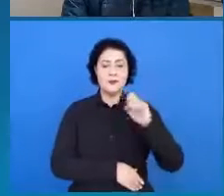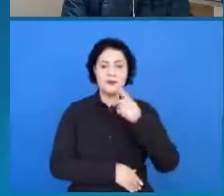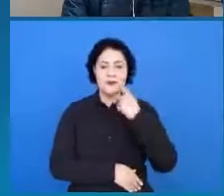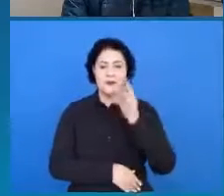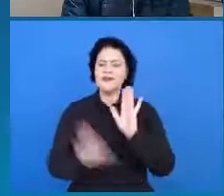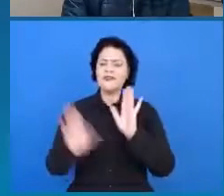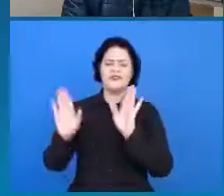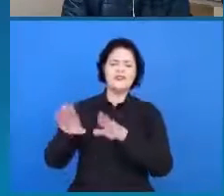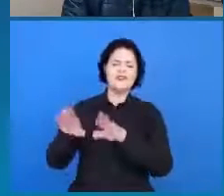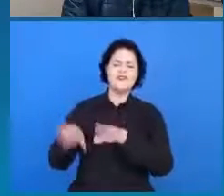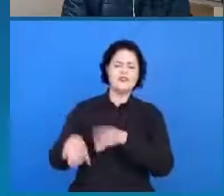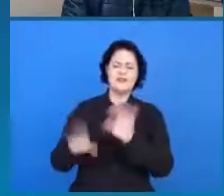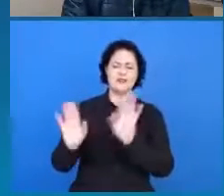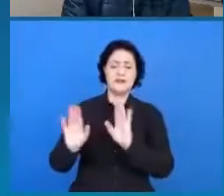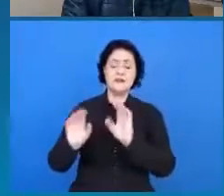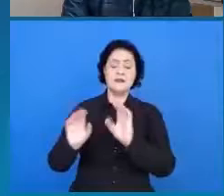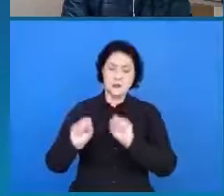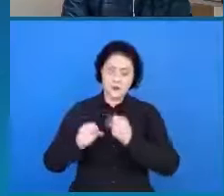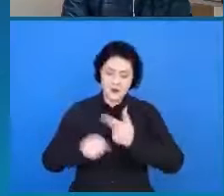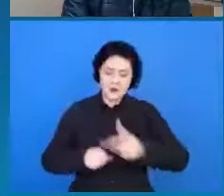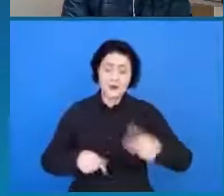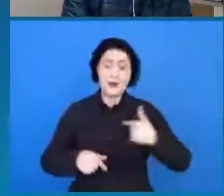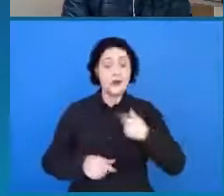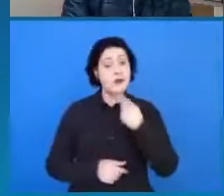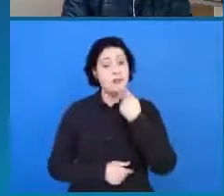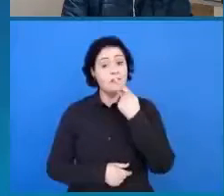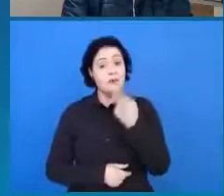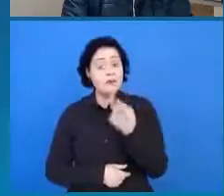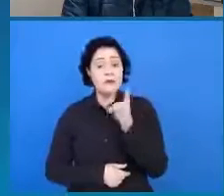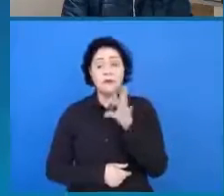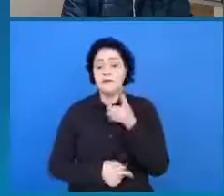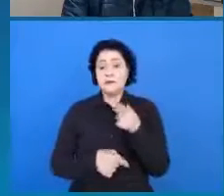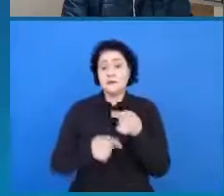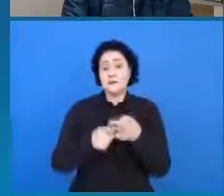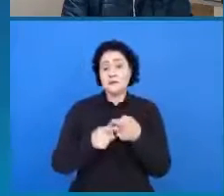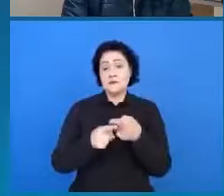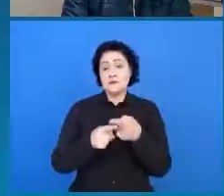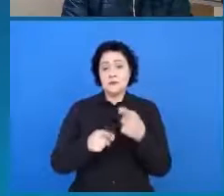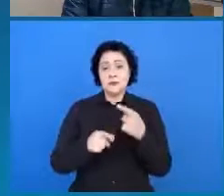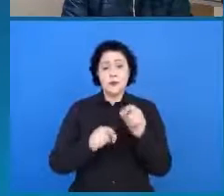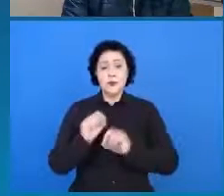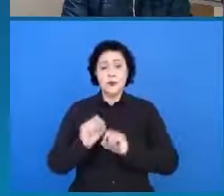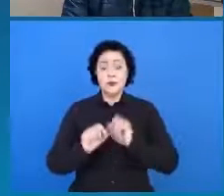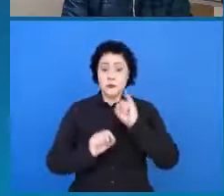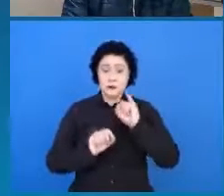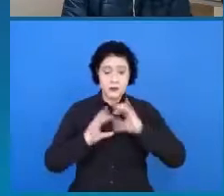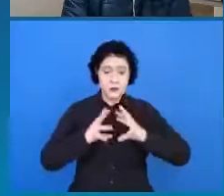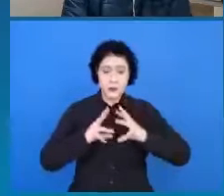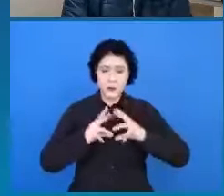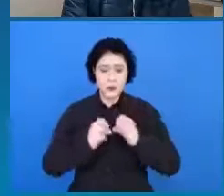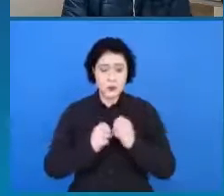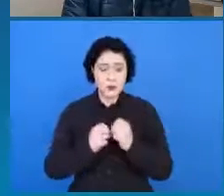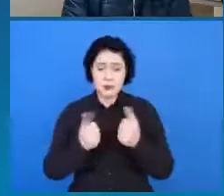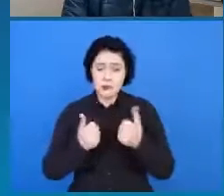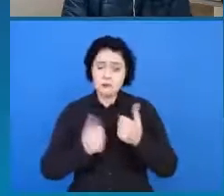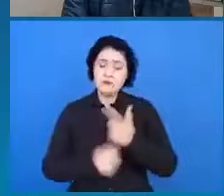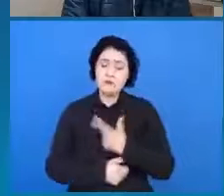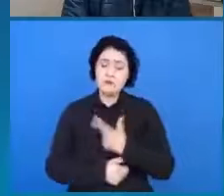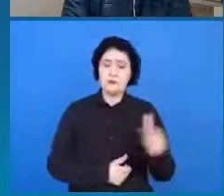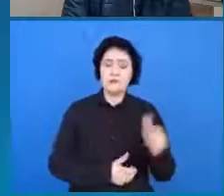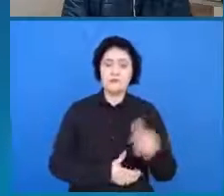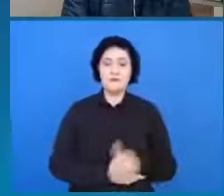deixe deixe no ar eu comentei aquilo mas para mim importa é se tá indo tudo bem né